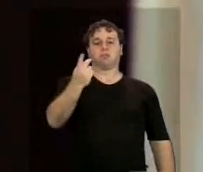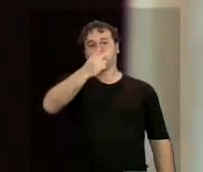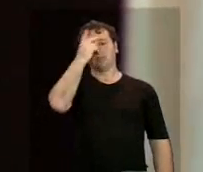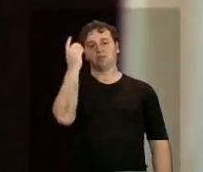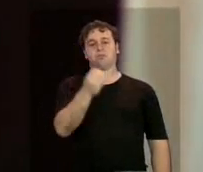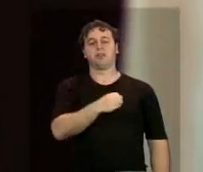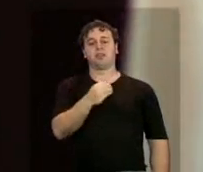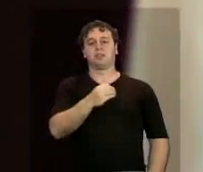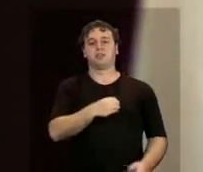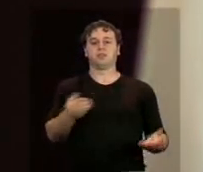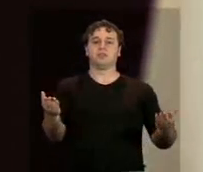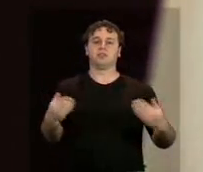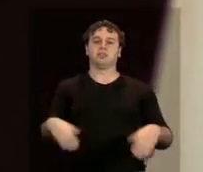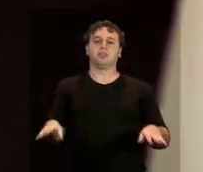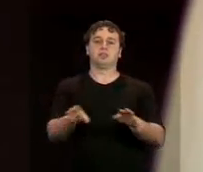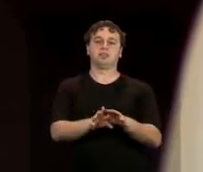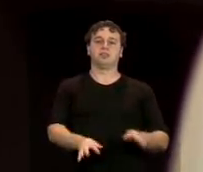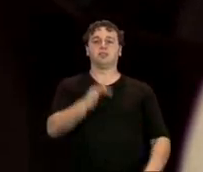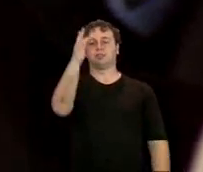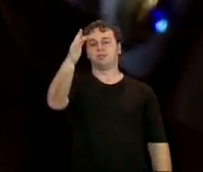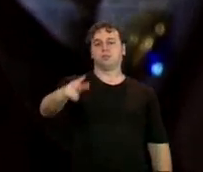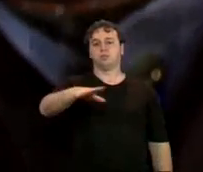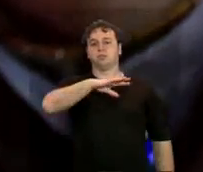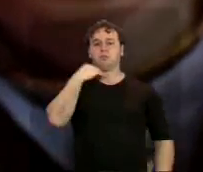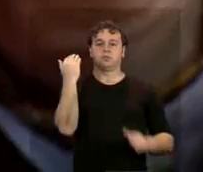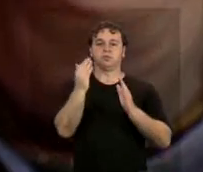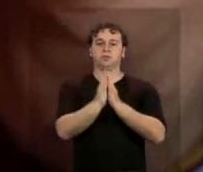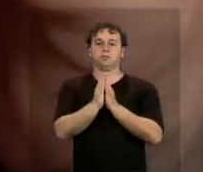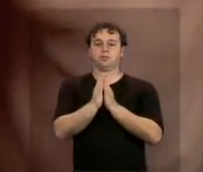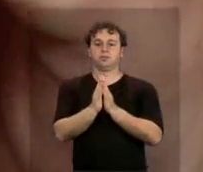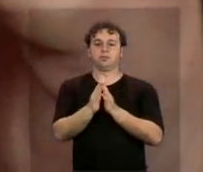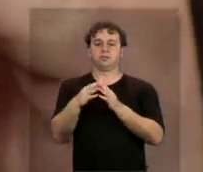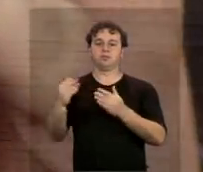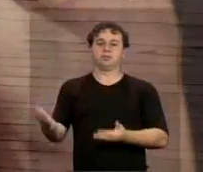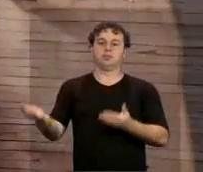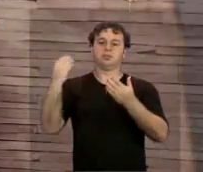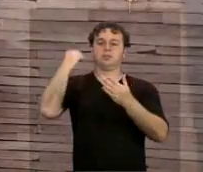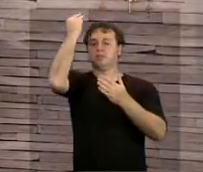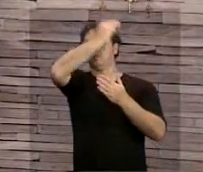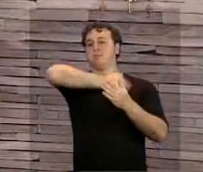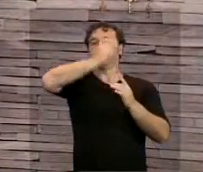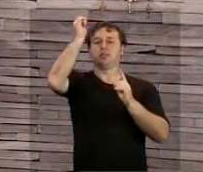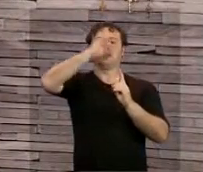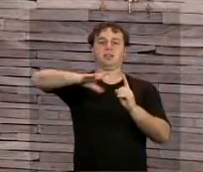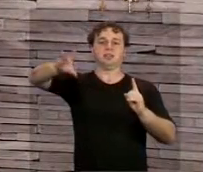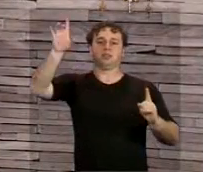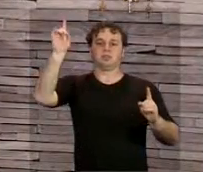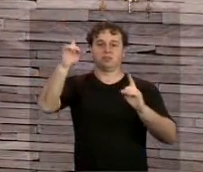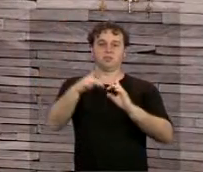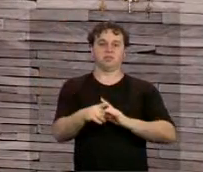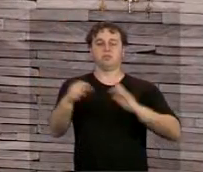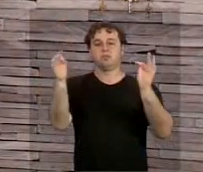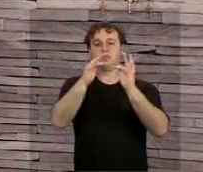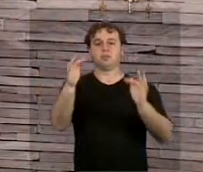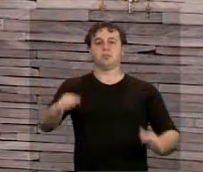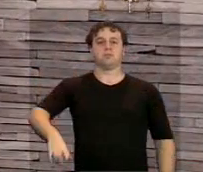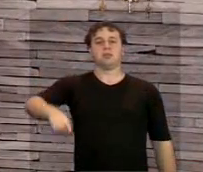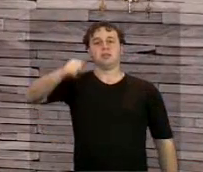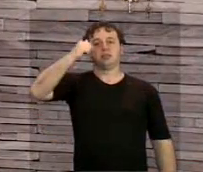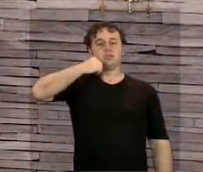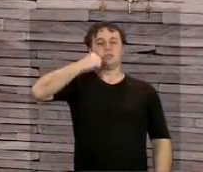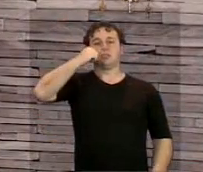rogai por nós, pecadores, agora e na hora de nossa morte. Amém. Ave Maria, cheia de graça, o Senhor é